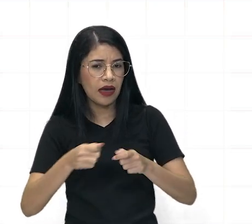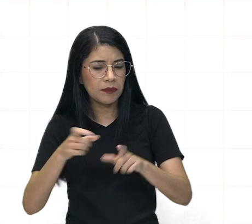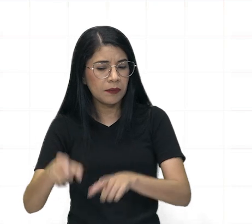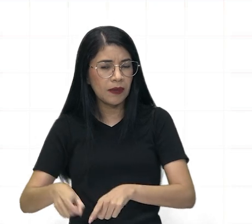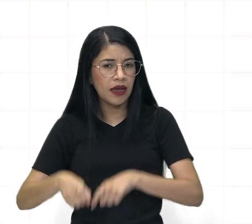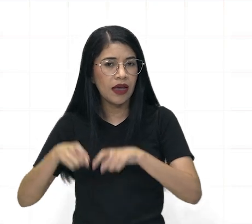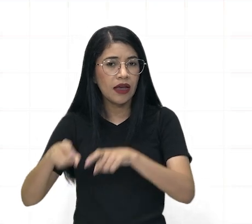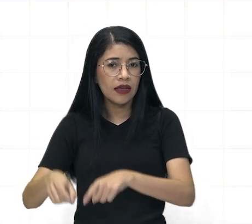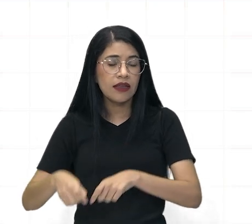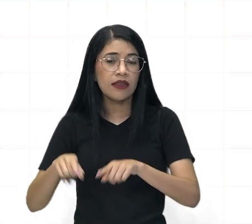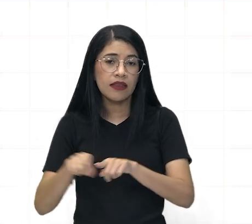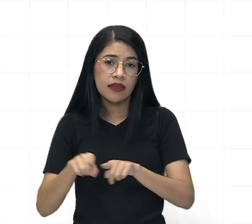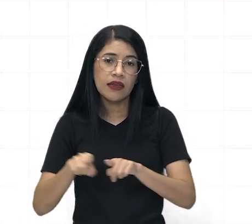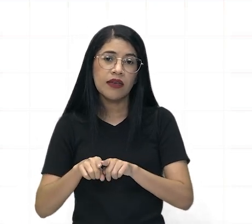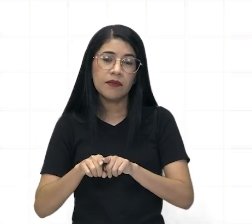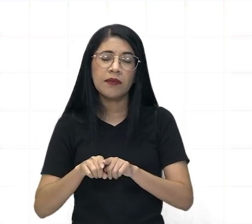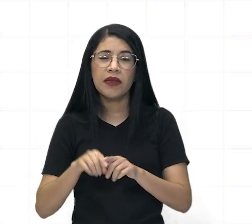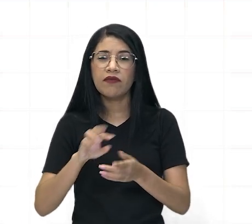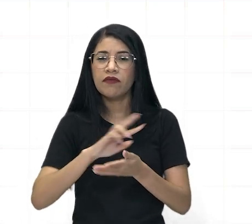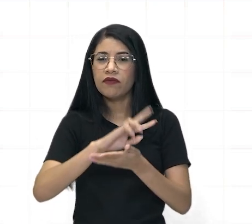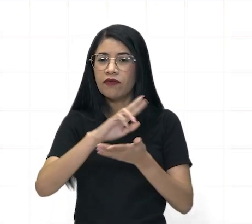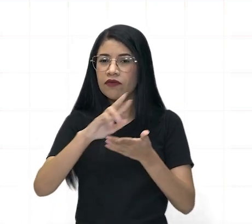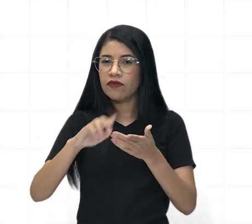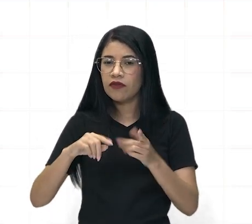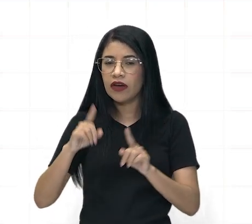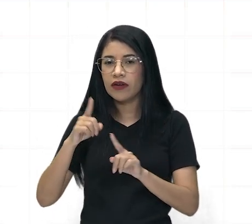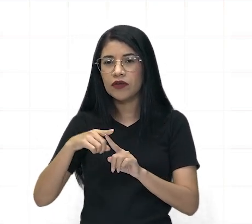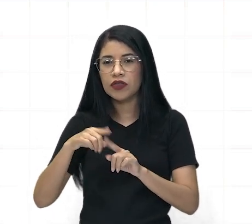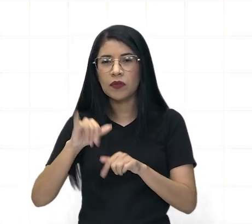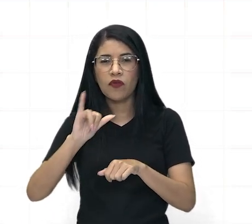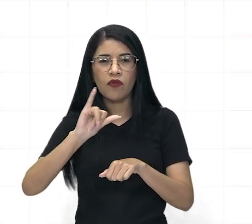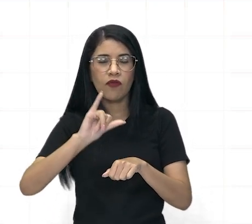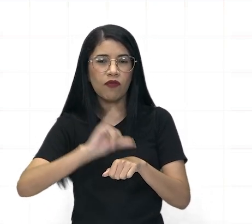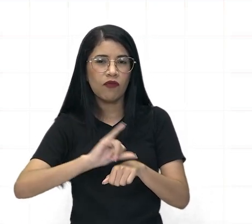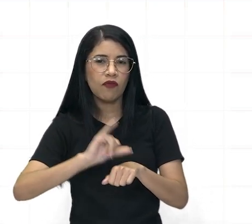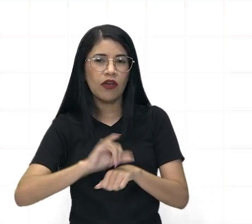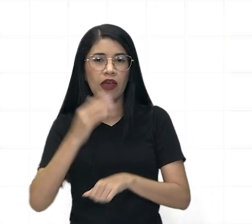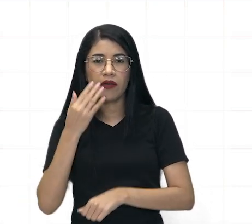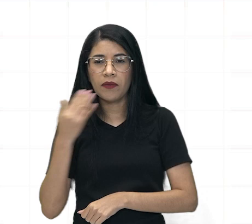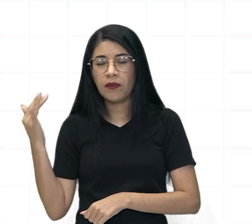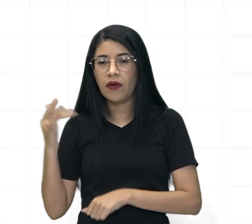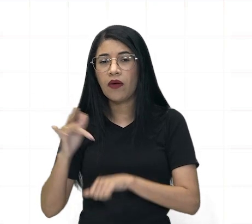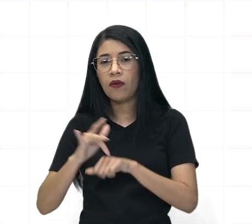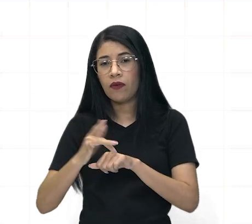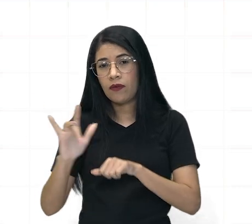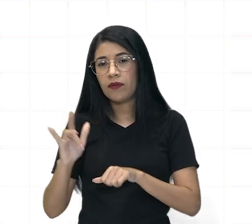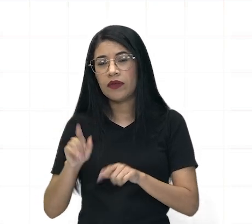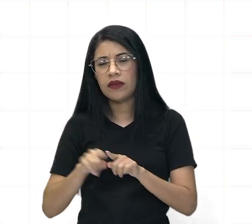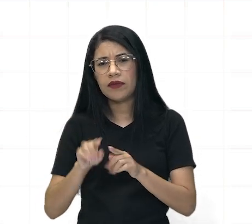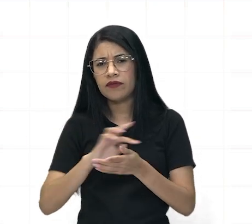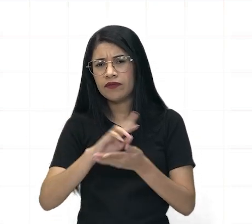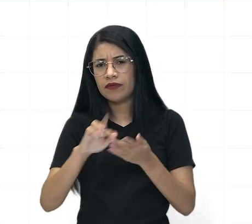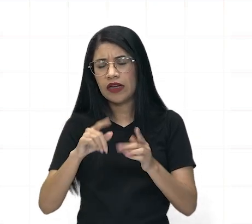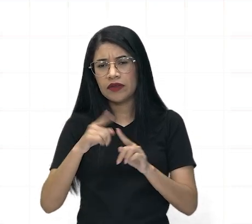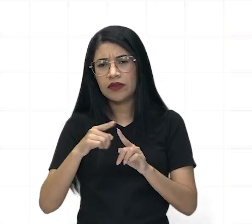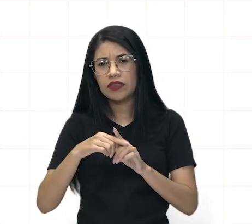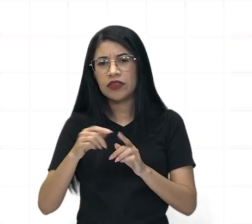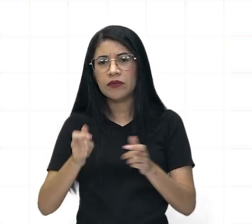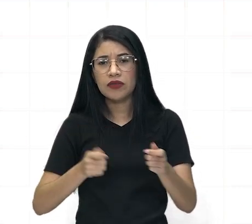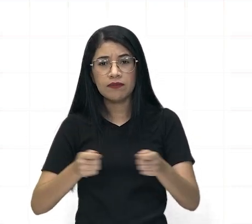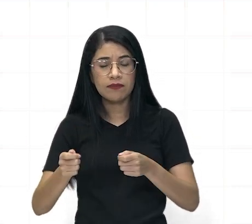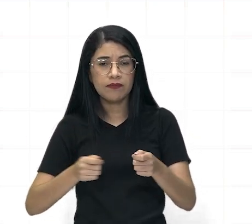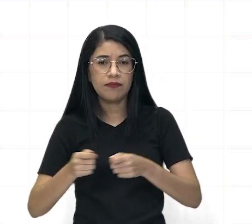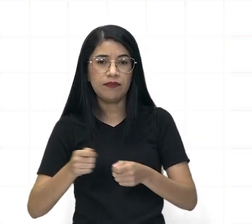de ferro, carvão, ouro, bauxita, cobre e também o